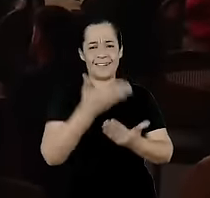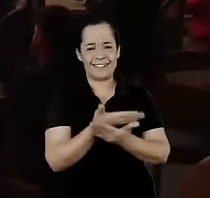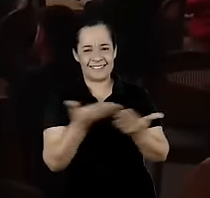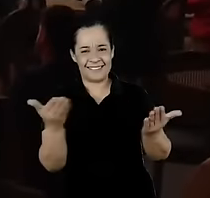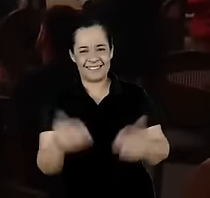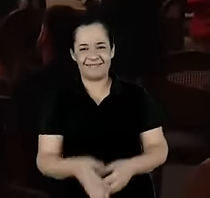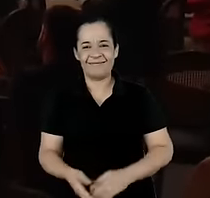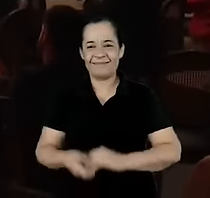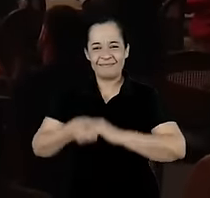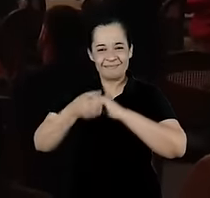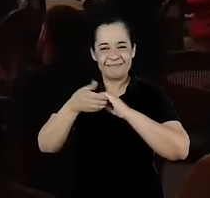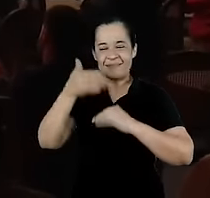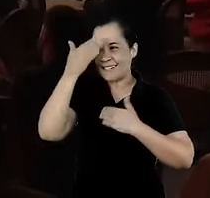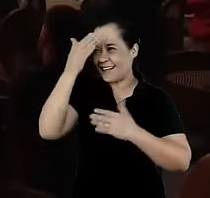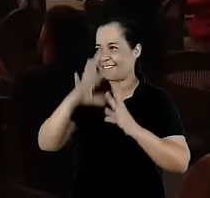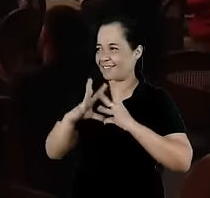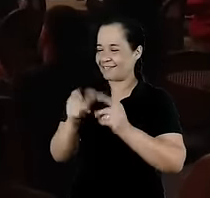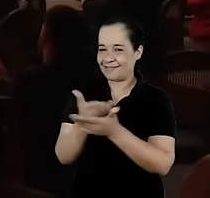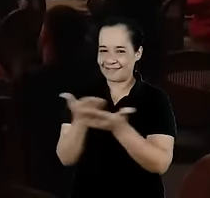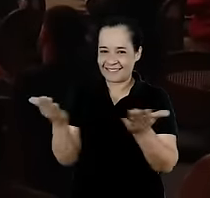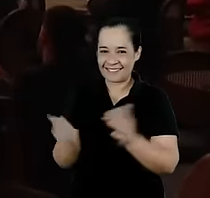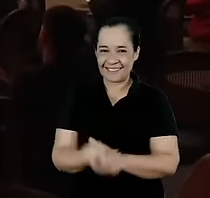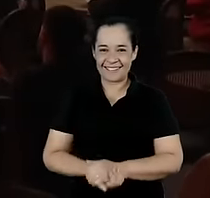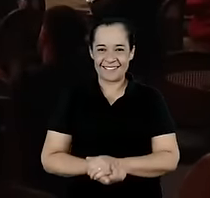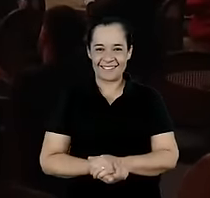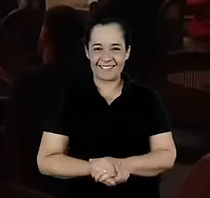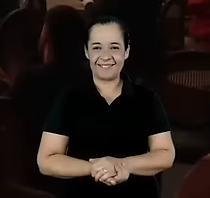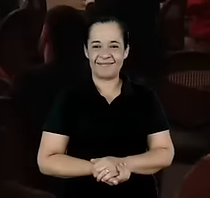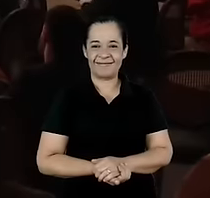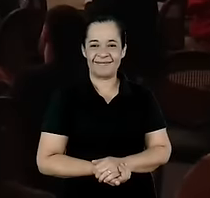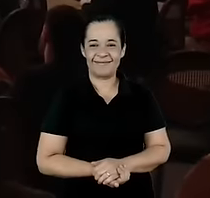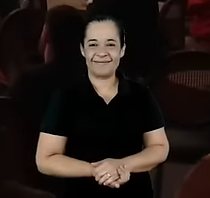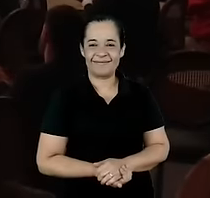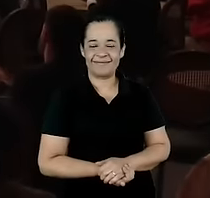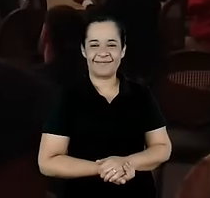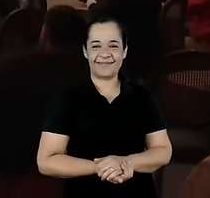Obrigado a todos pro próximo painel aqui